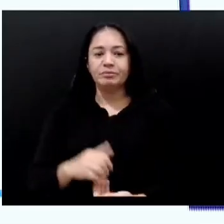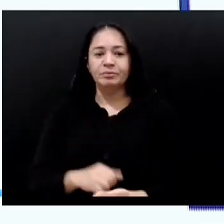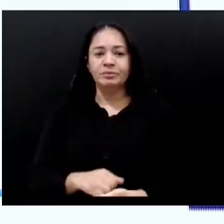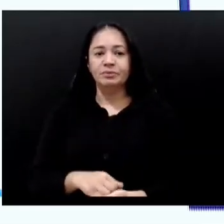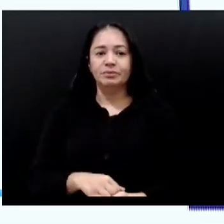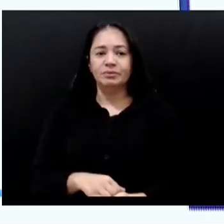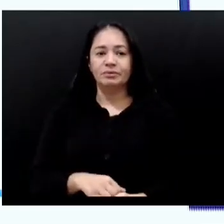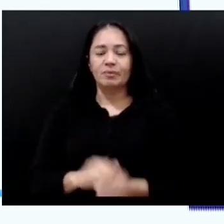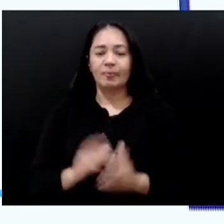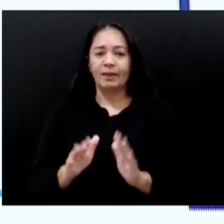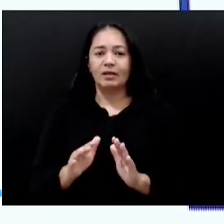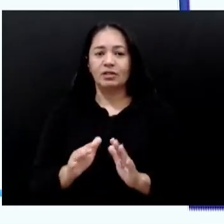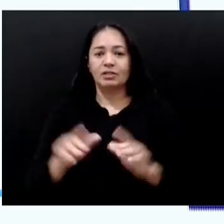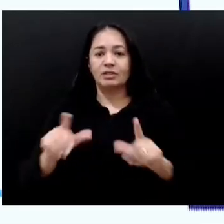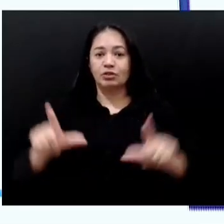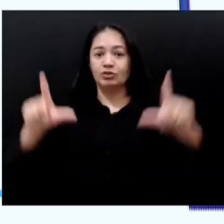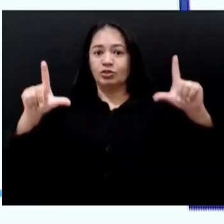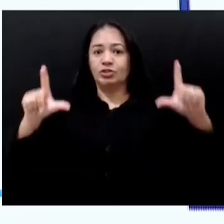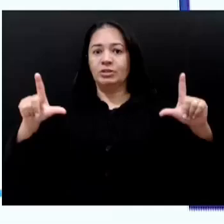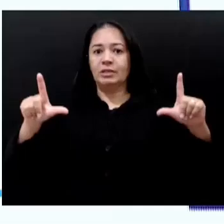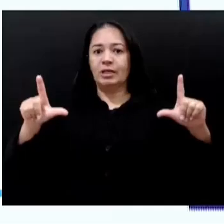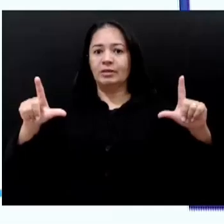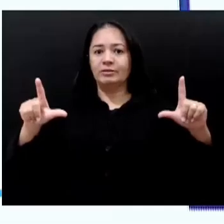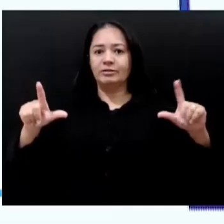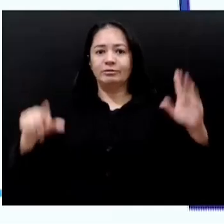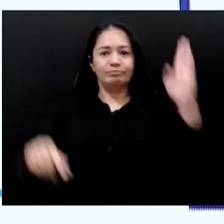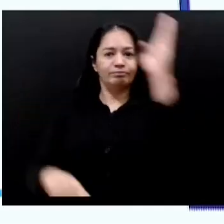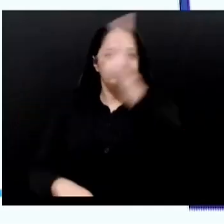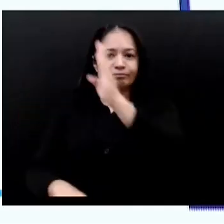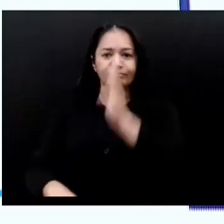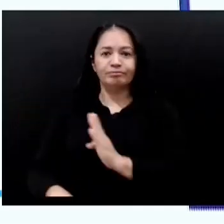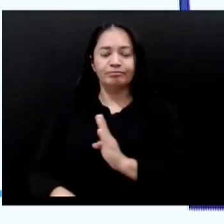destaque nacionalmente, né? Uma feira que